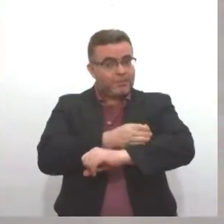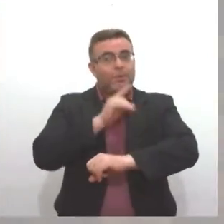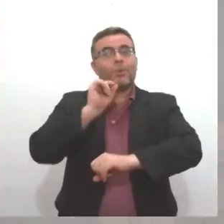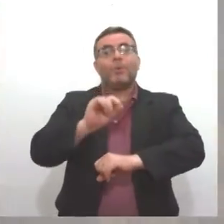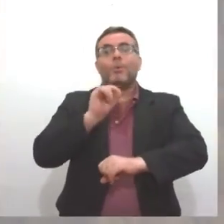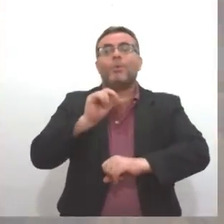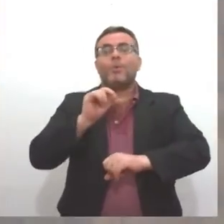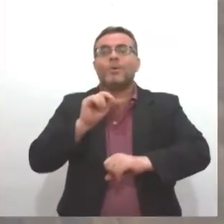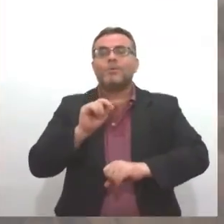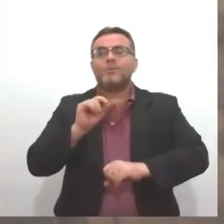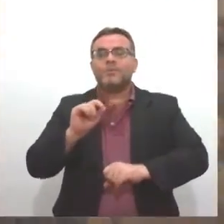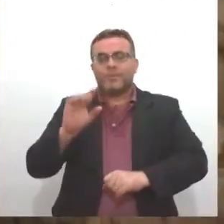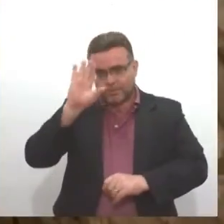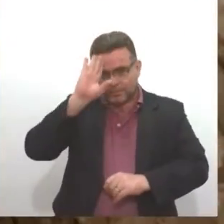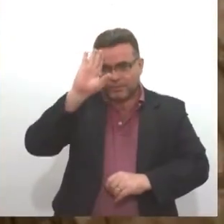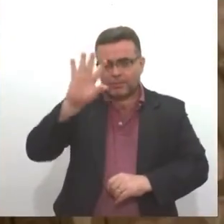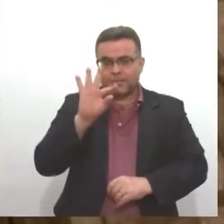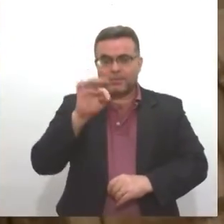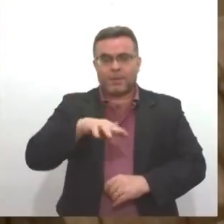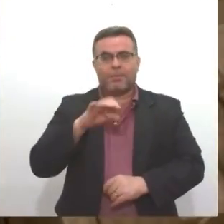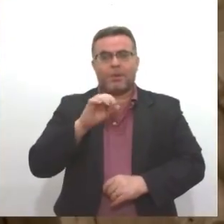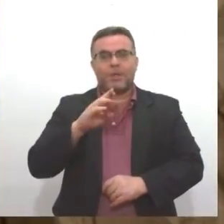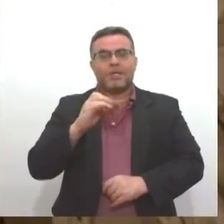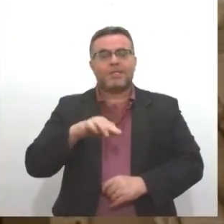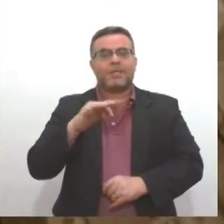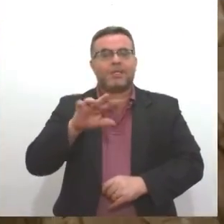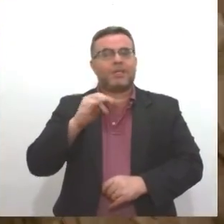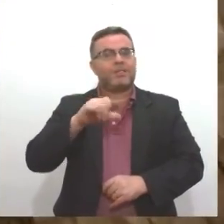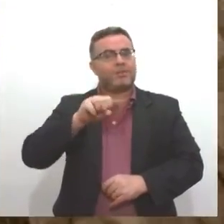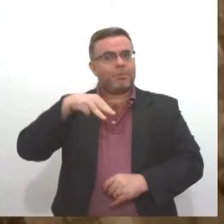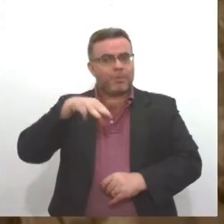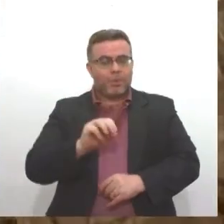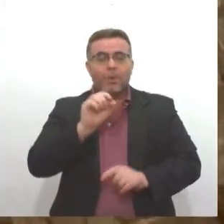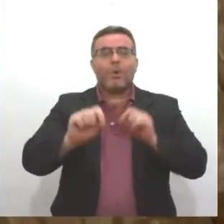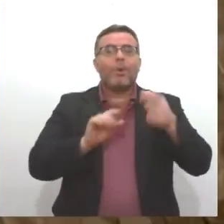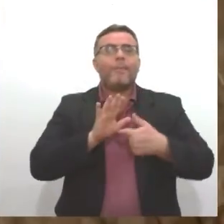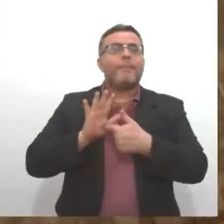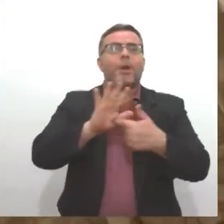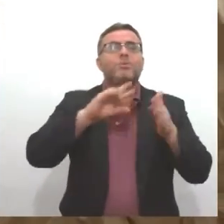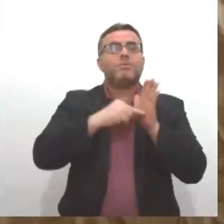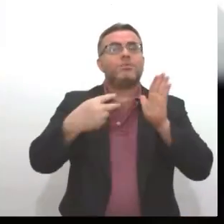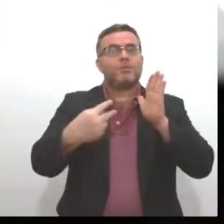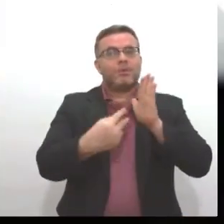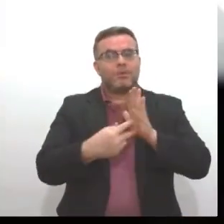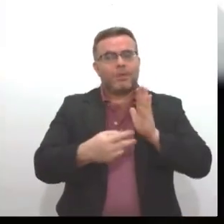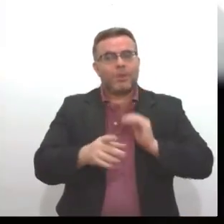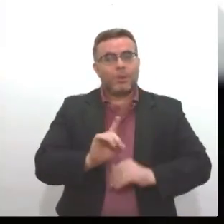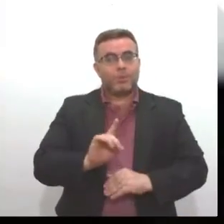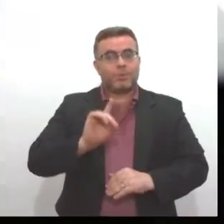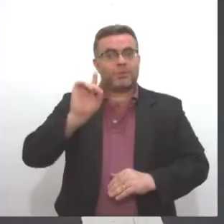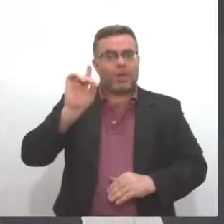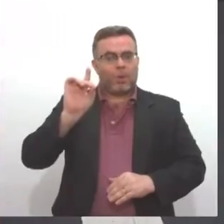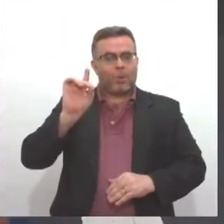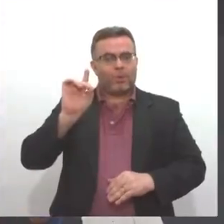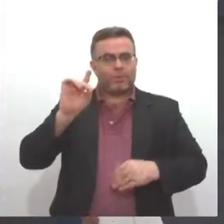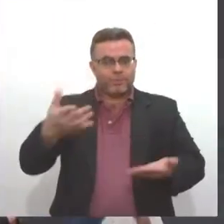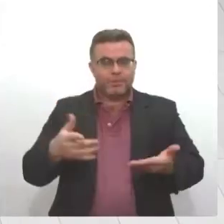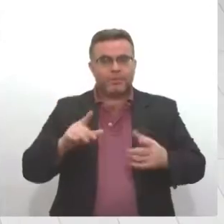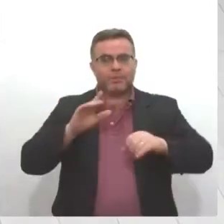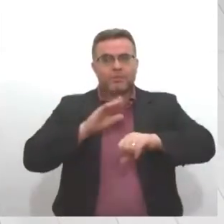reina o teocentrismo. Tudo é explicado a partir de uma origem divina. A